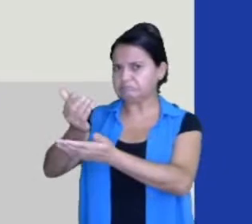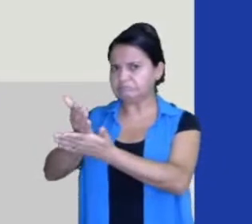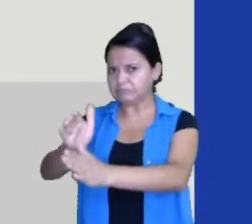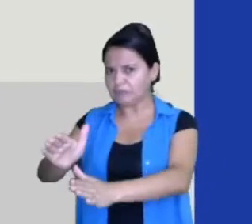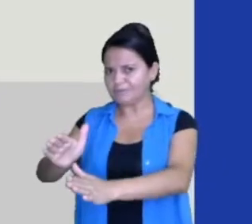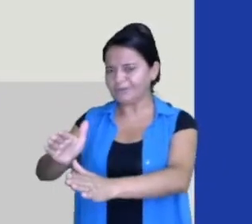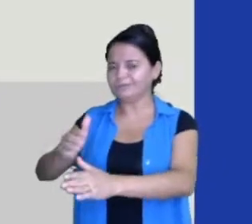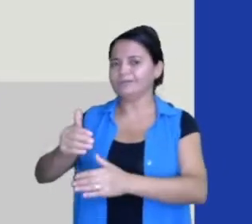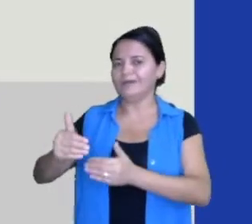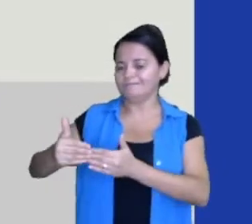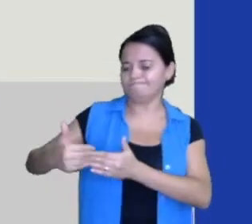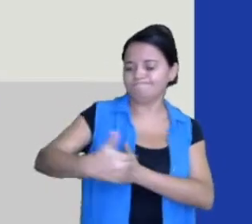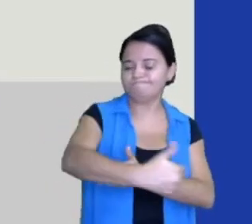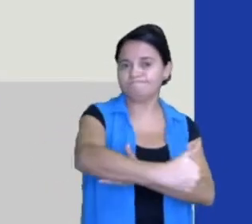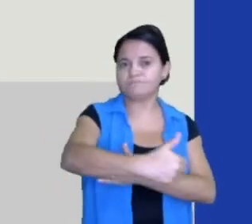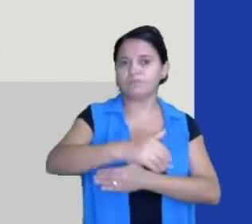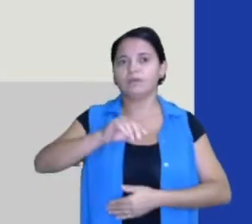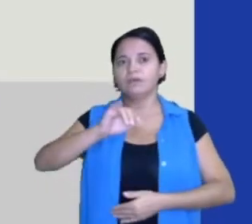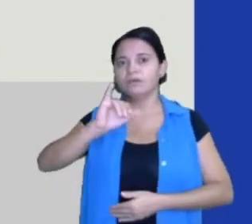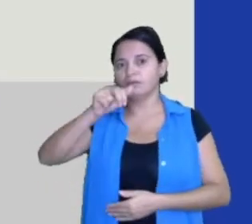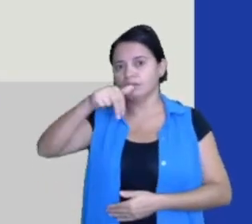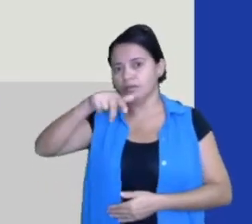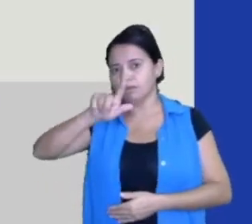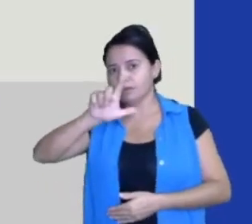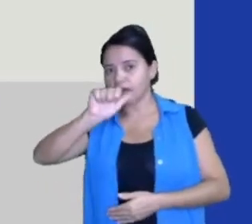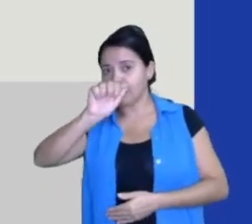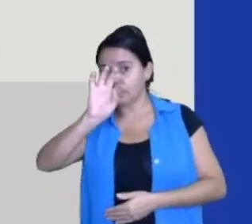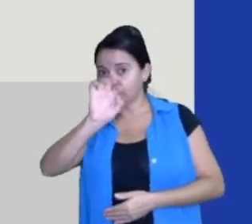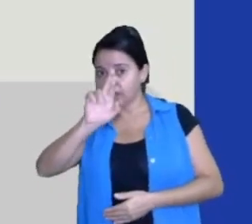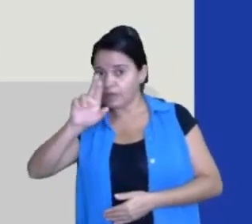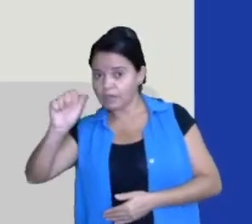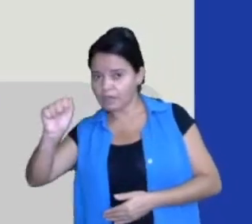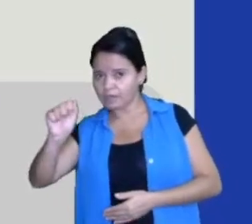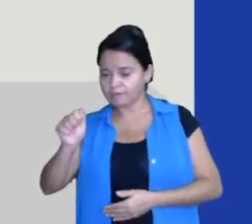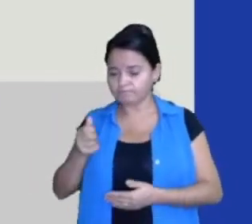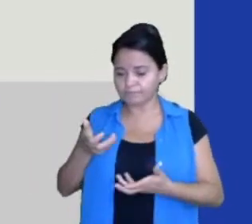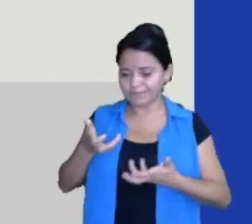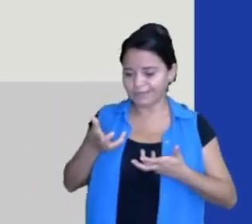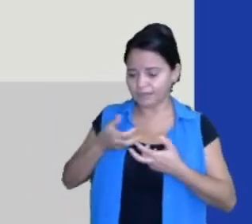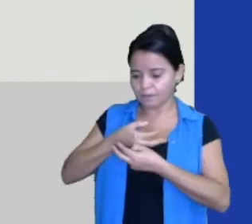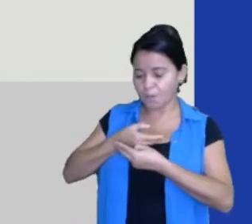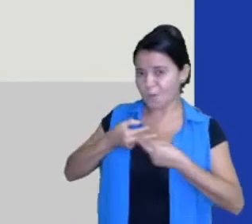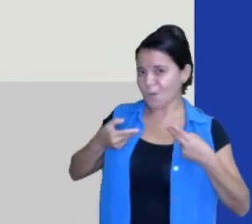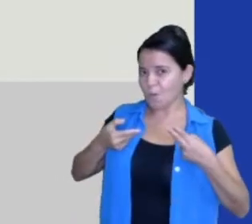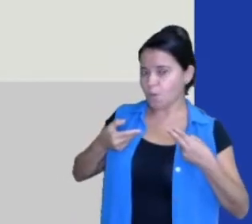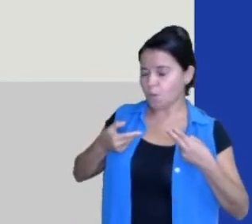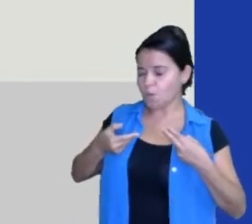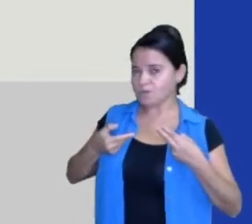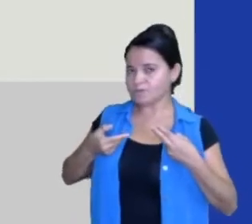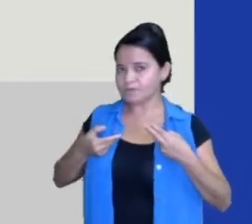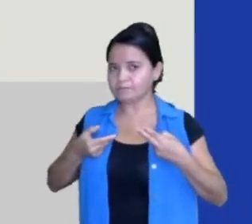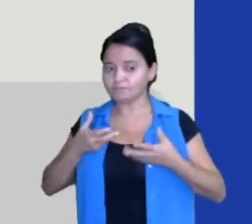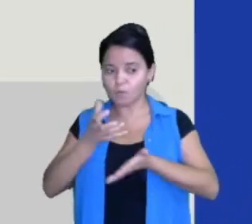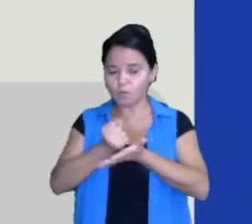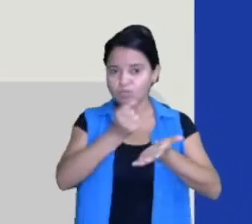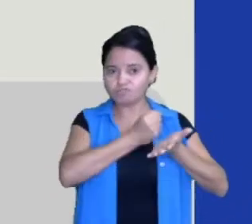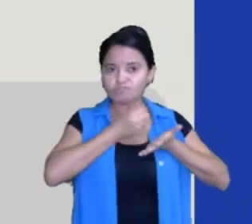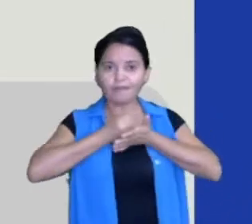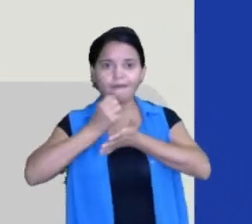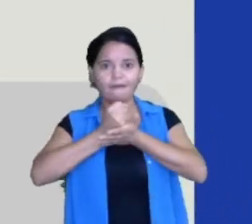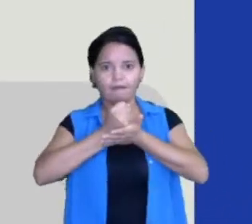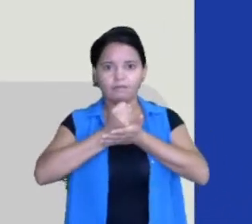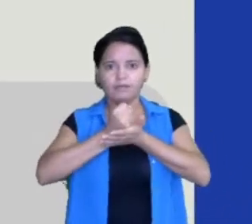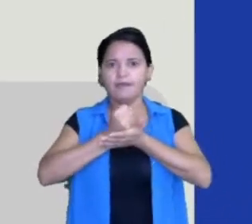de recursos. E a melhor maneira de conseguir esses recursos seria aumentando a cobrança